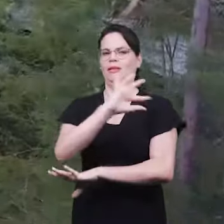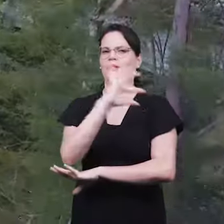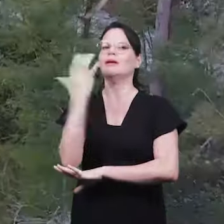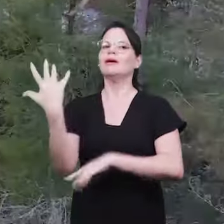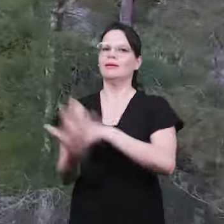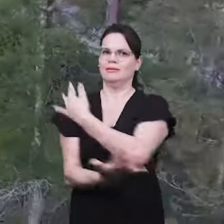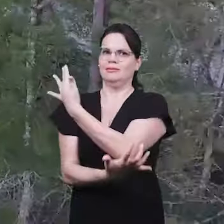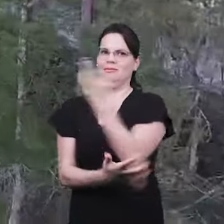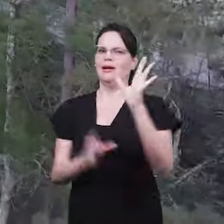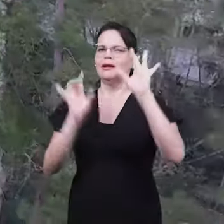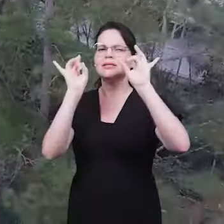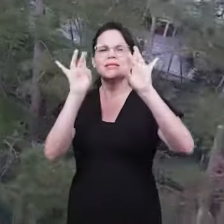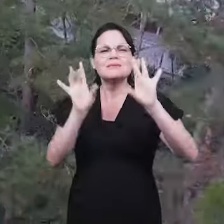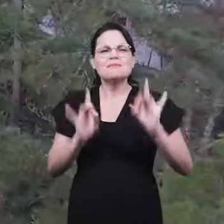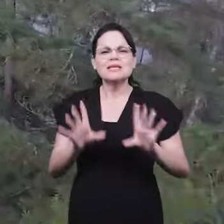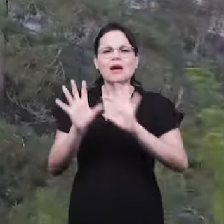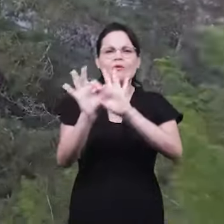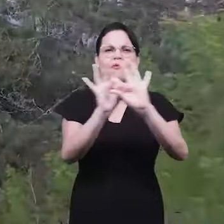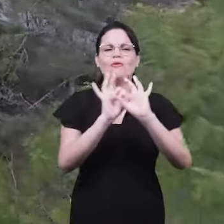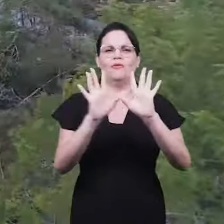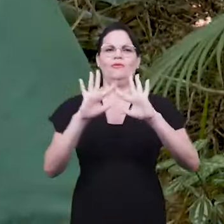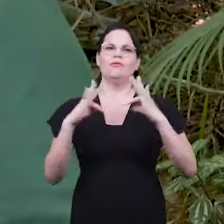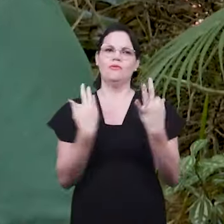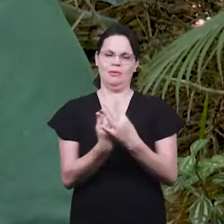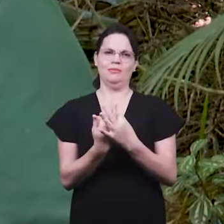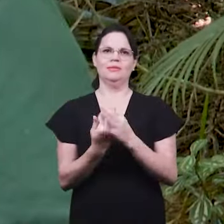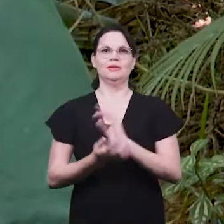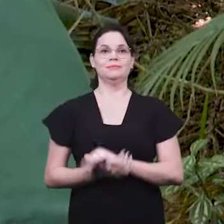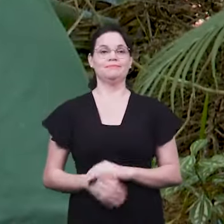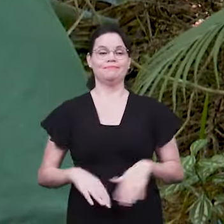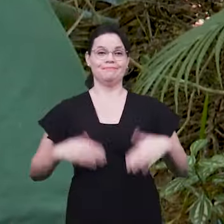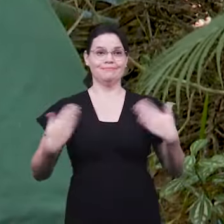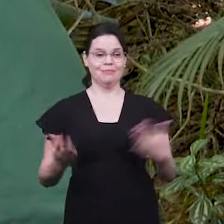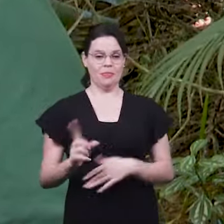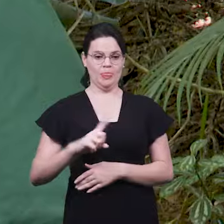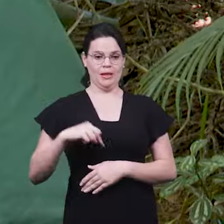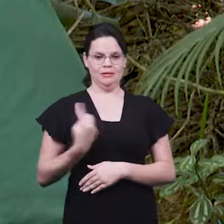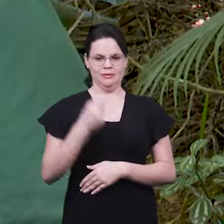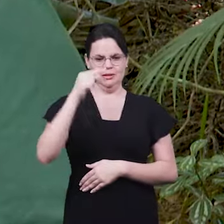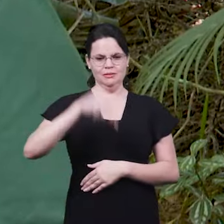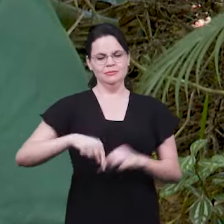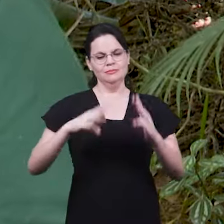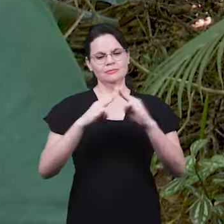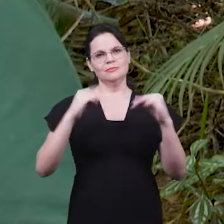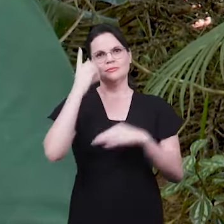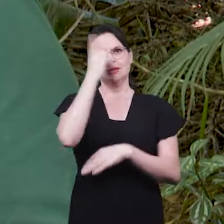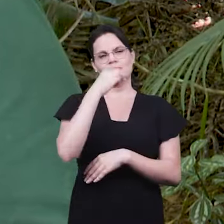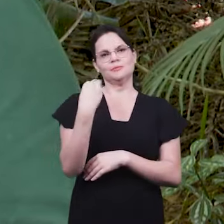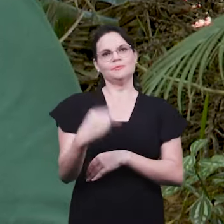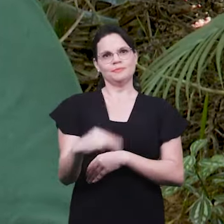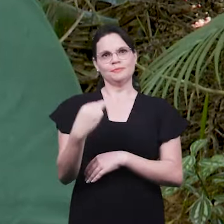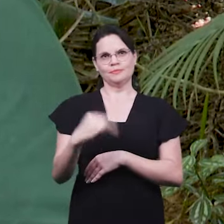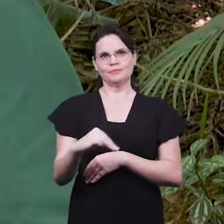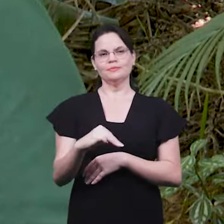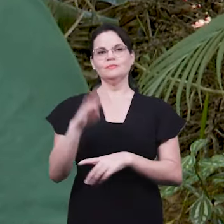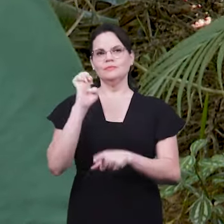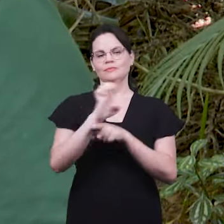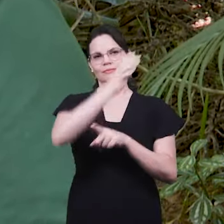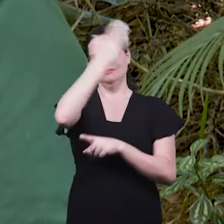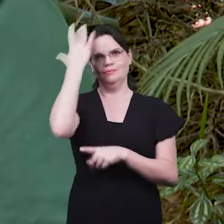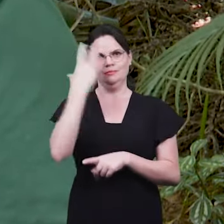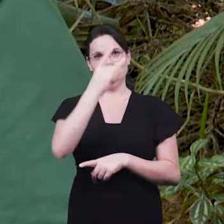especial durante os seminários Unidos em Família. Nós estamos aqui no Manaim de Domingos Martins, Espírito